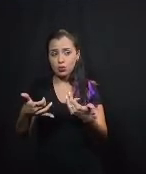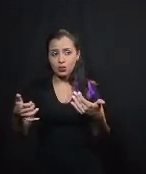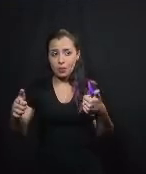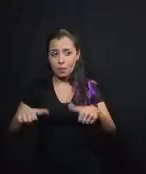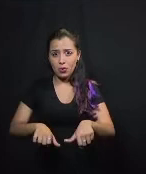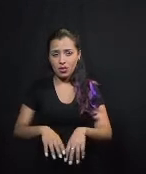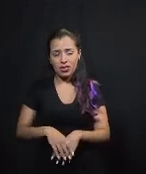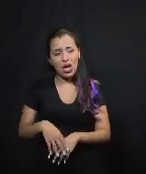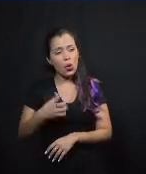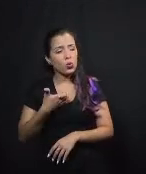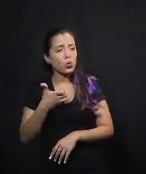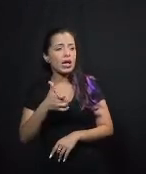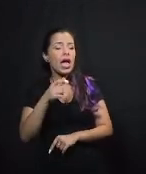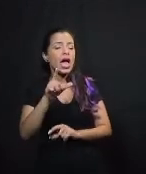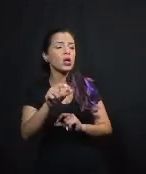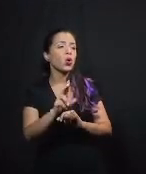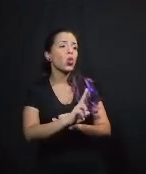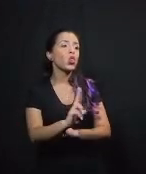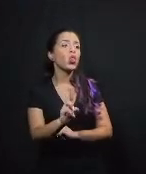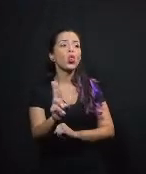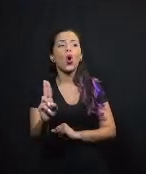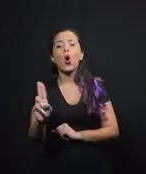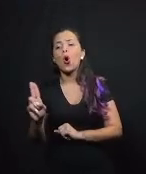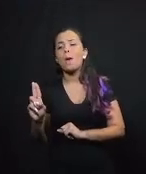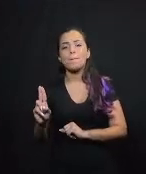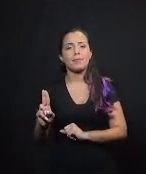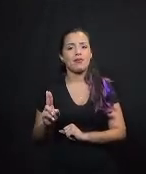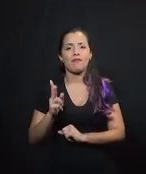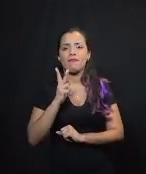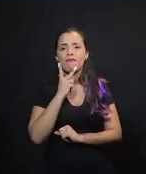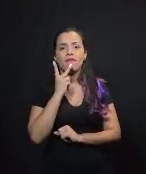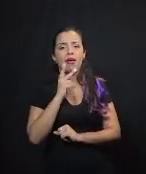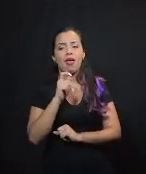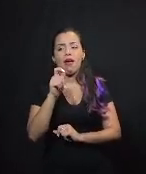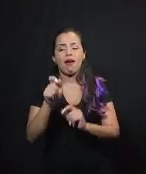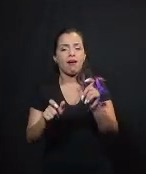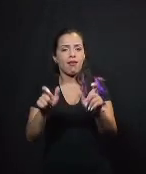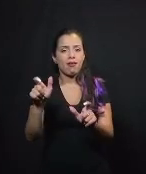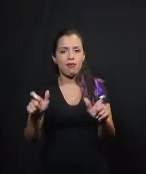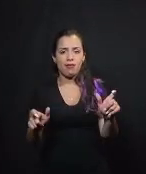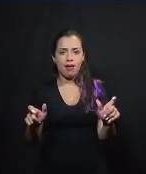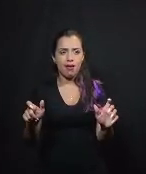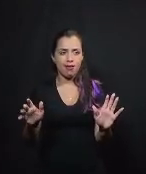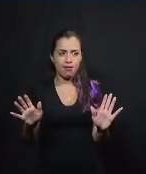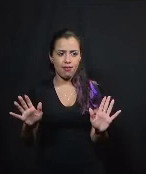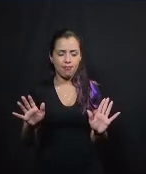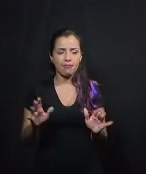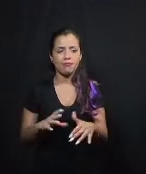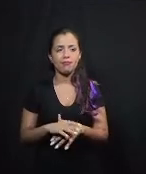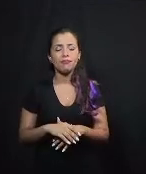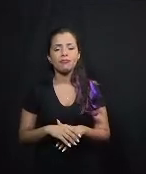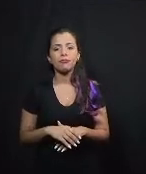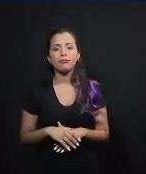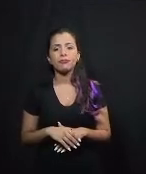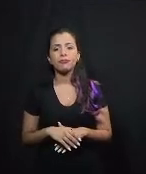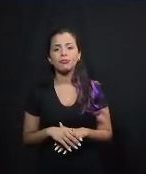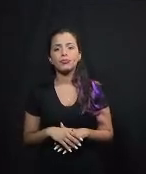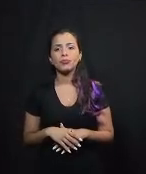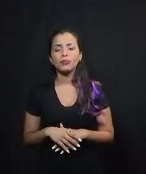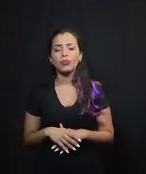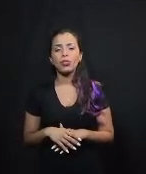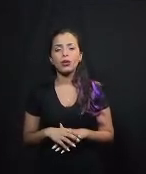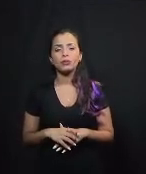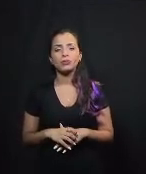aos bois, sem referir a nenhum ministro. Essa história dos bois sempre remete à passagem dos bois,